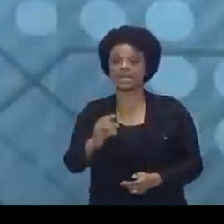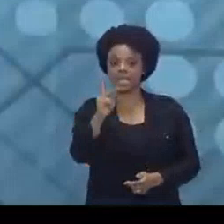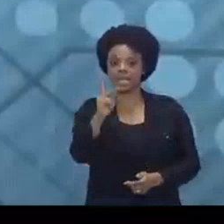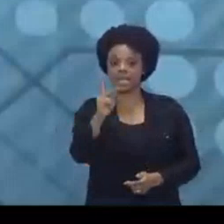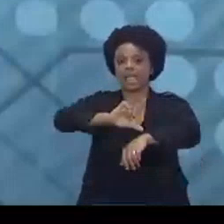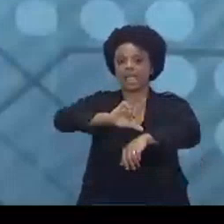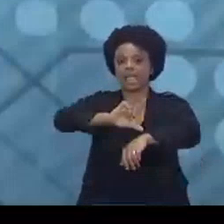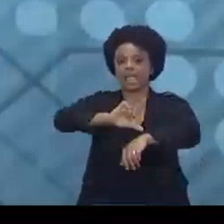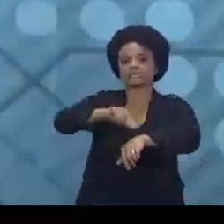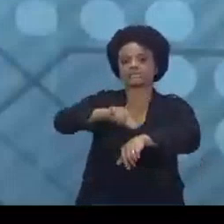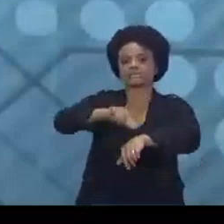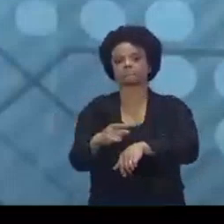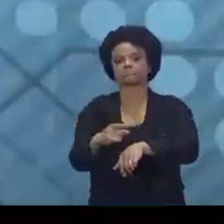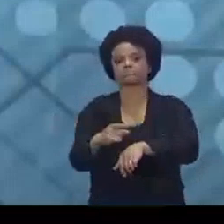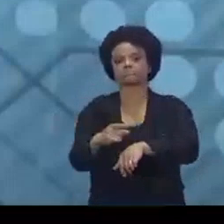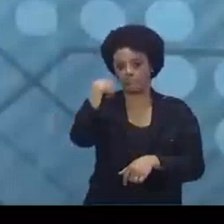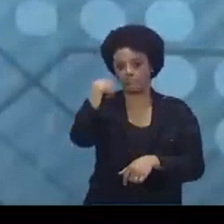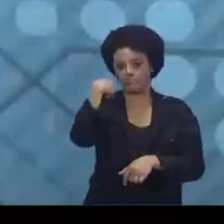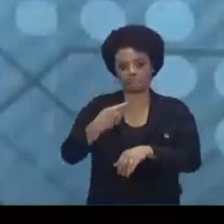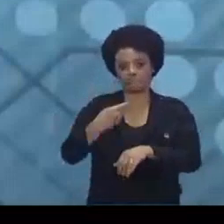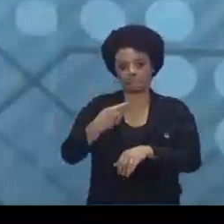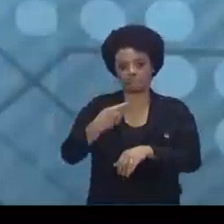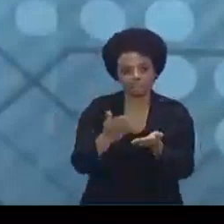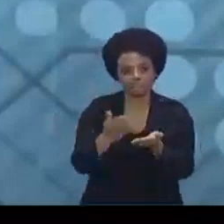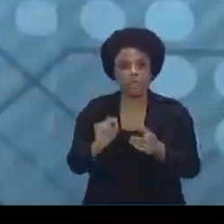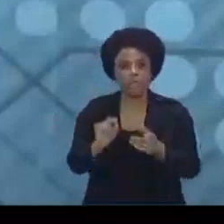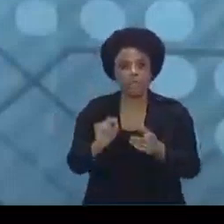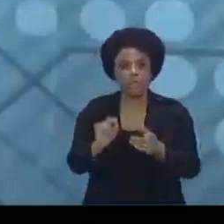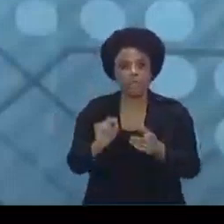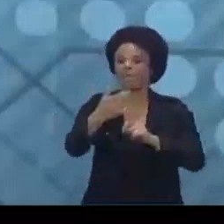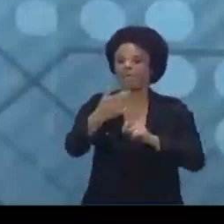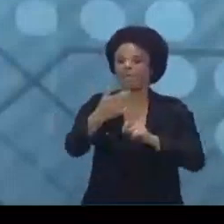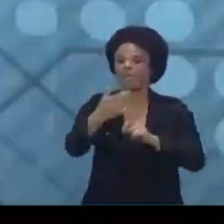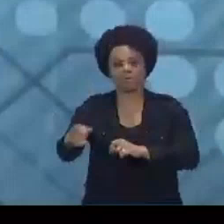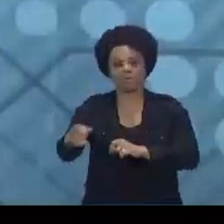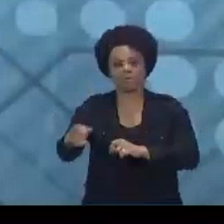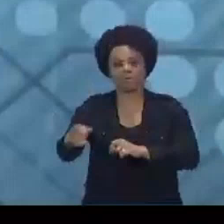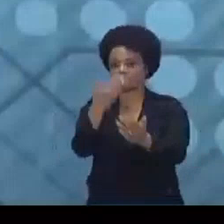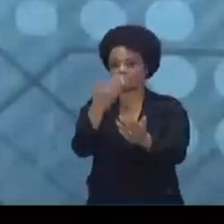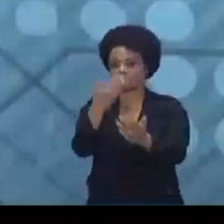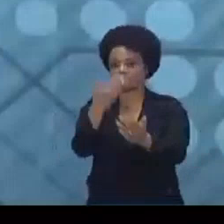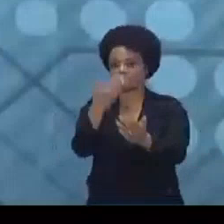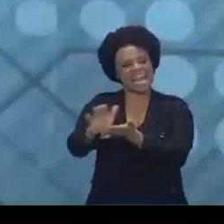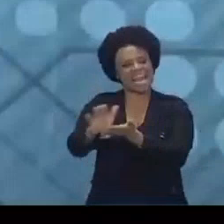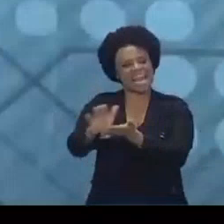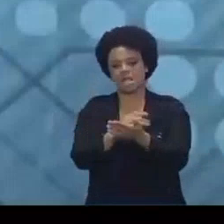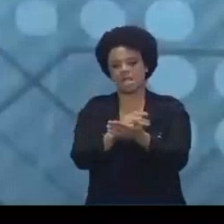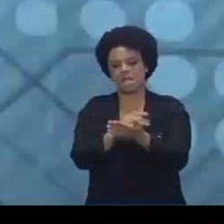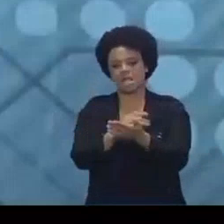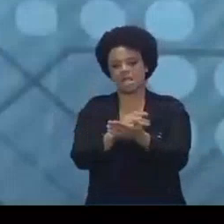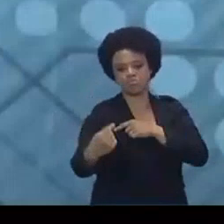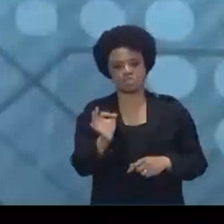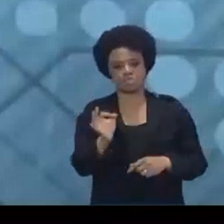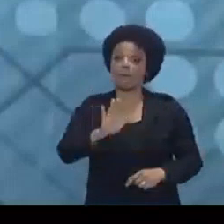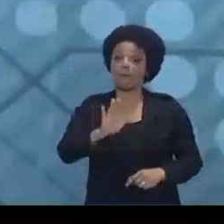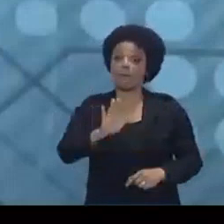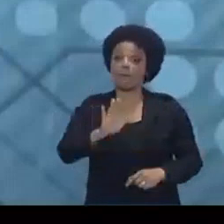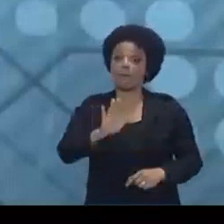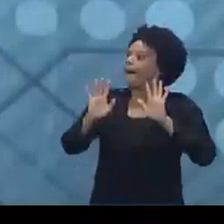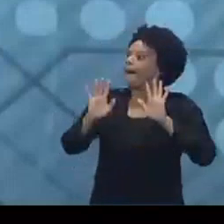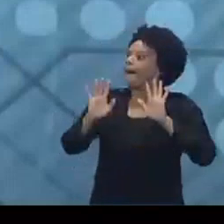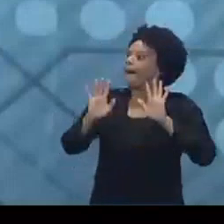ou seja, mais 100 km mais 1 hora, ou seja, você não teve variação de aceleração ali naquele ponto. Mas em